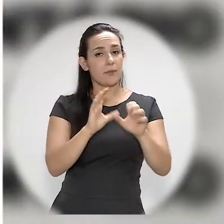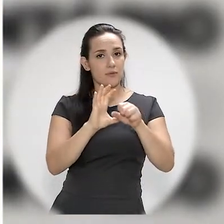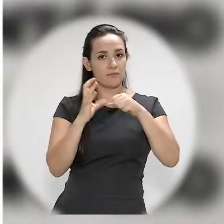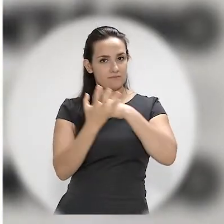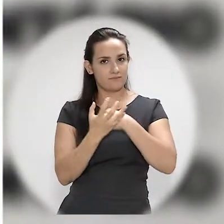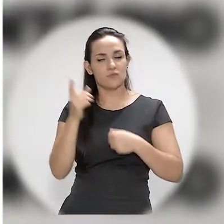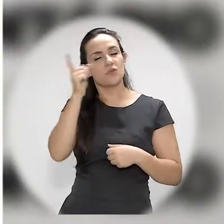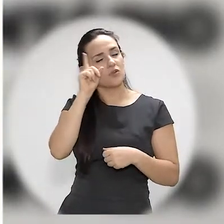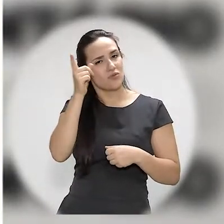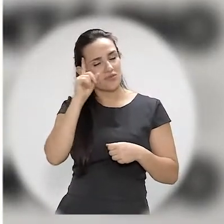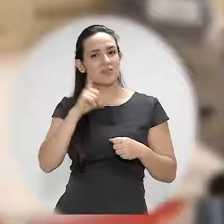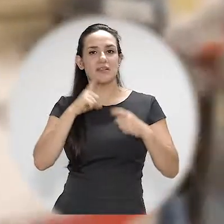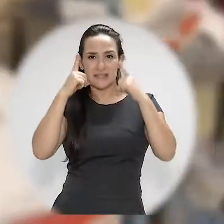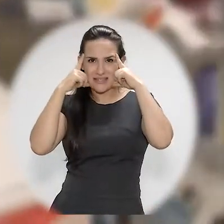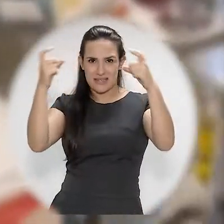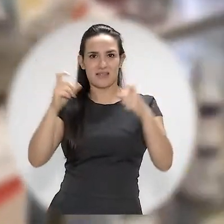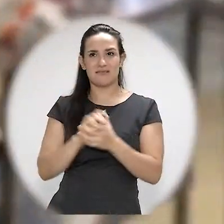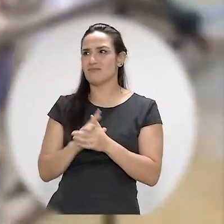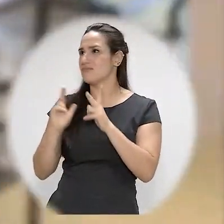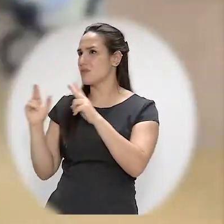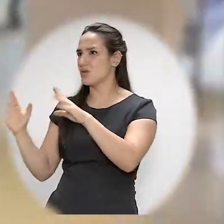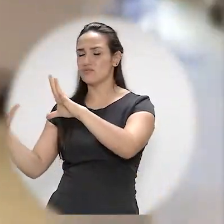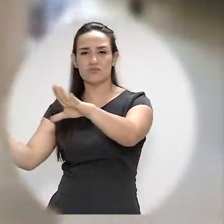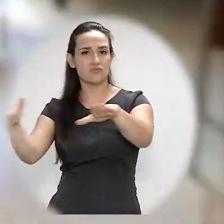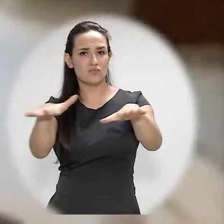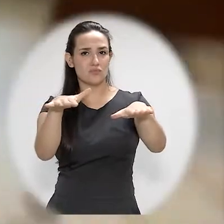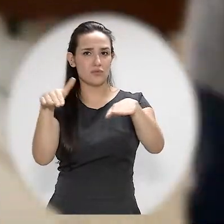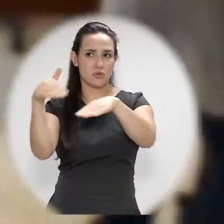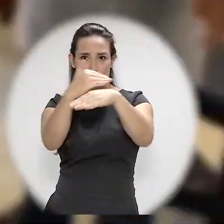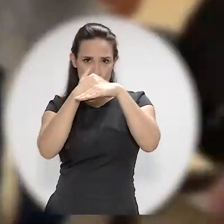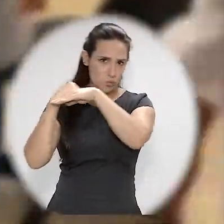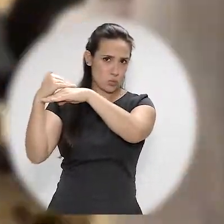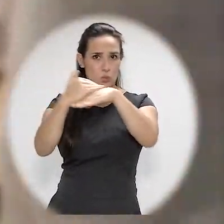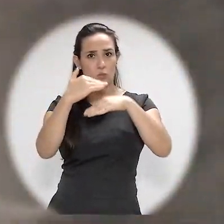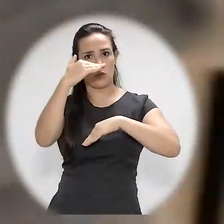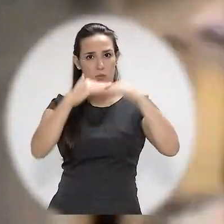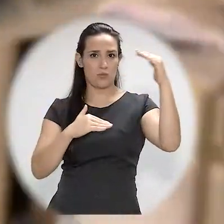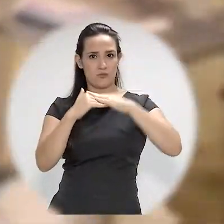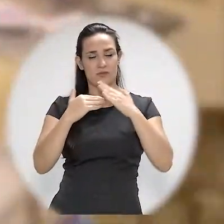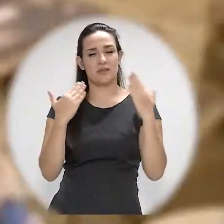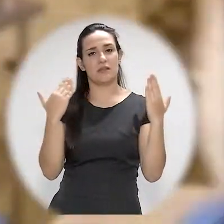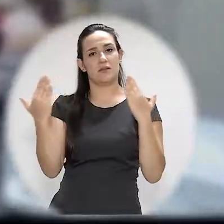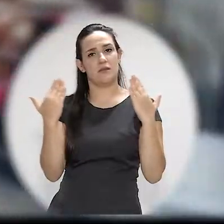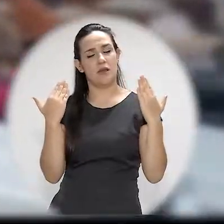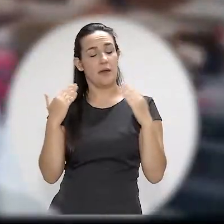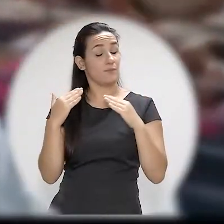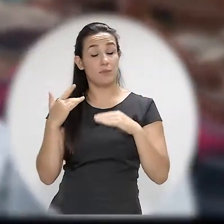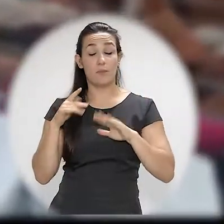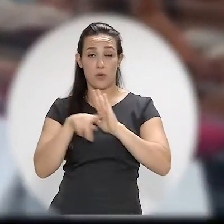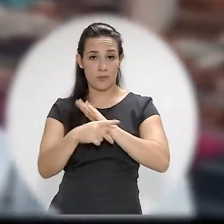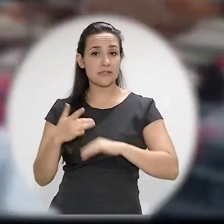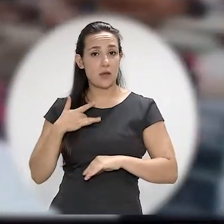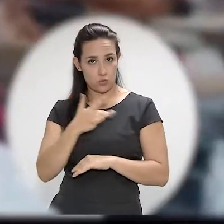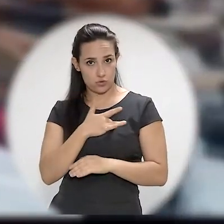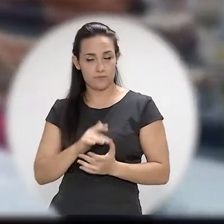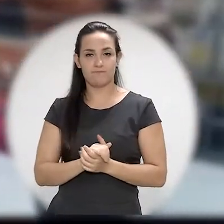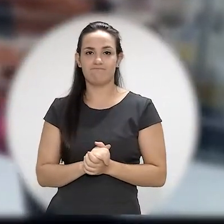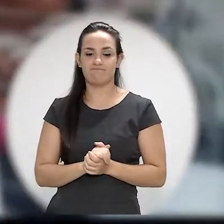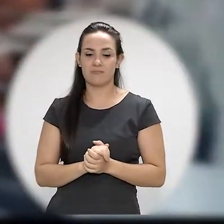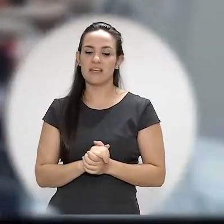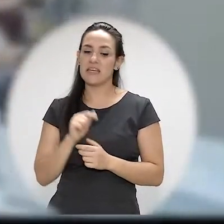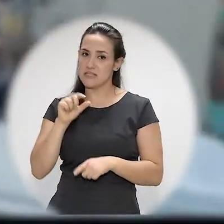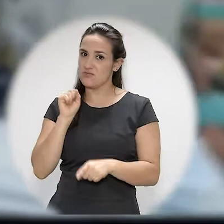nova realidade diariamente, assim como os demais profissionais da saúde que atuam na linha de frente. O vírus que mudou a nossa